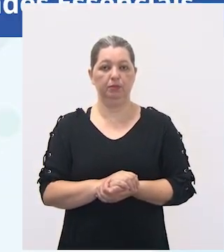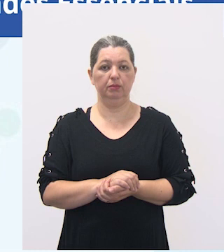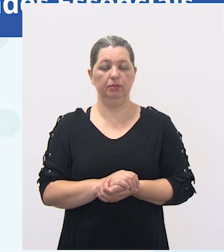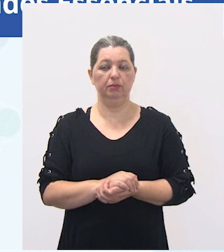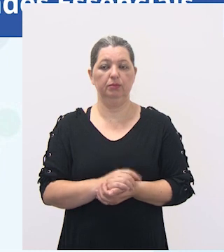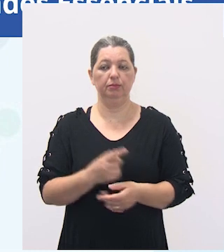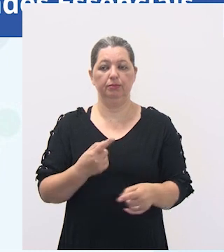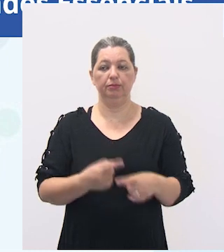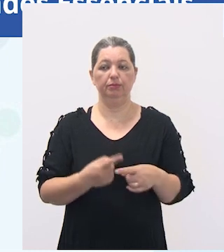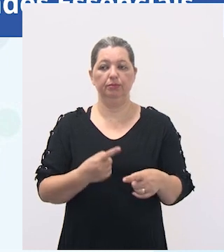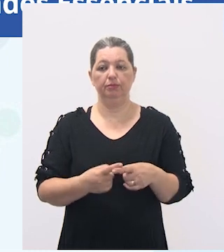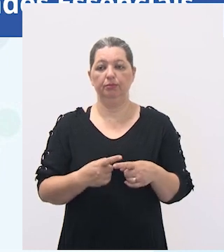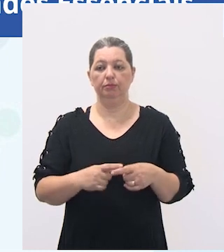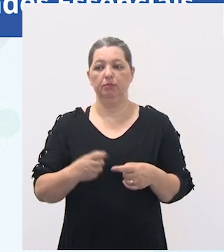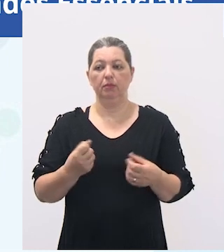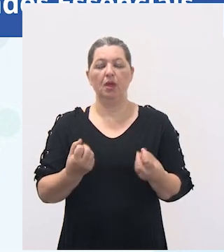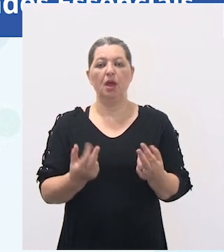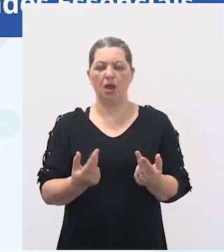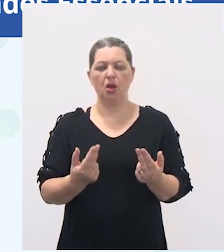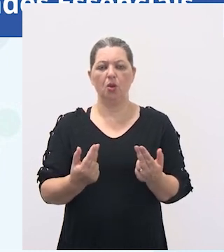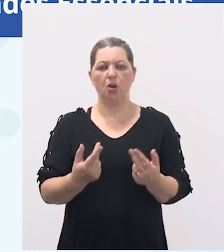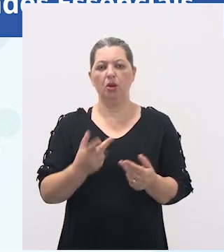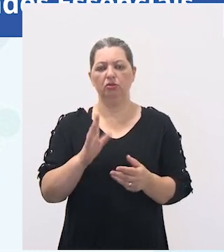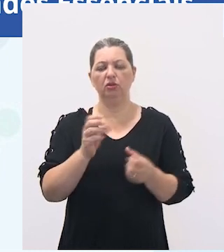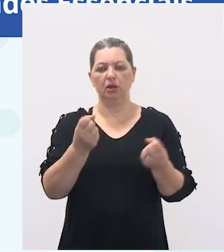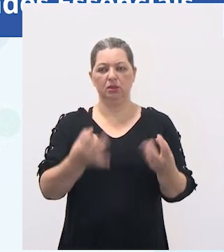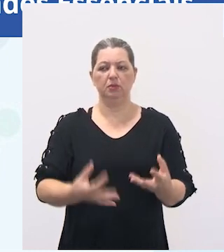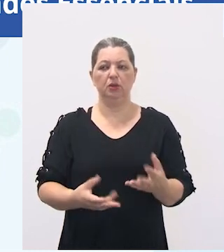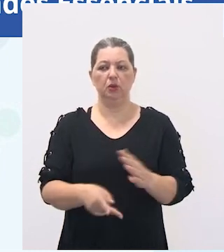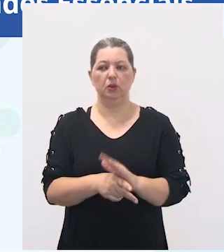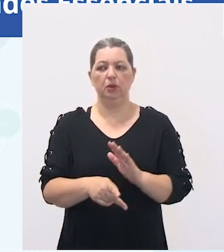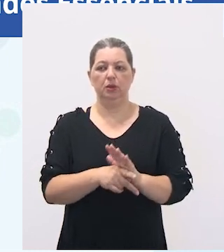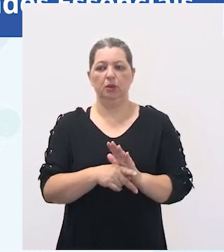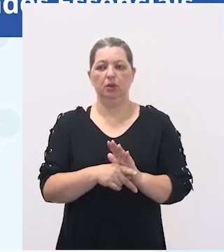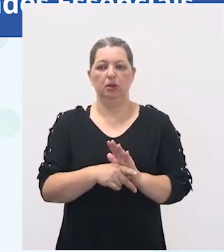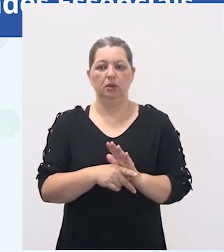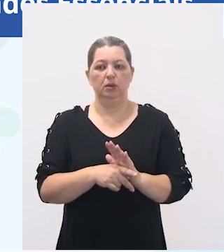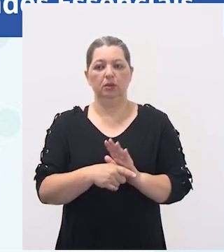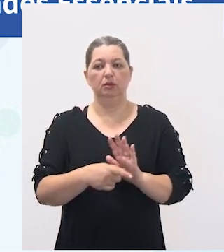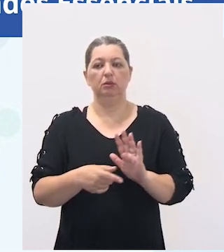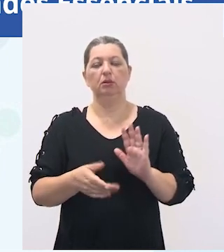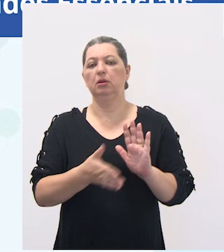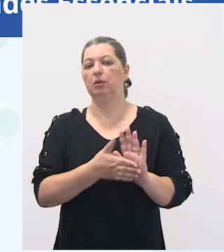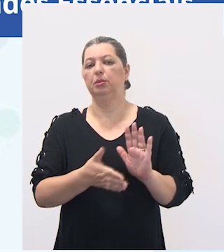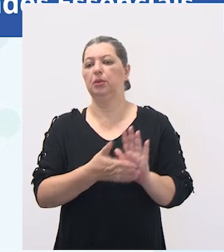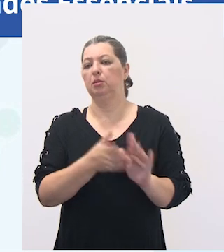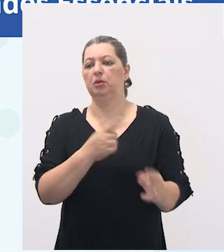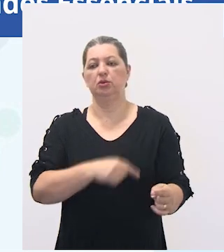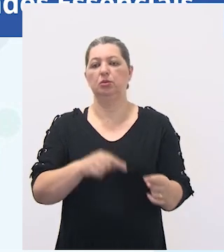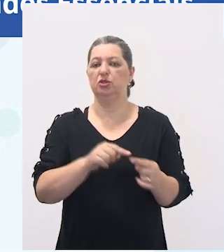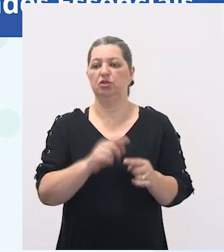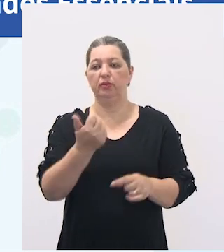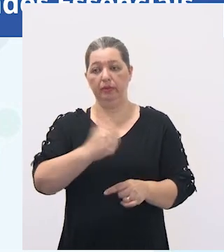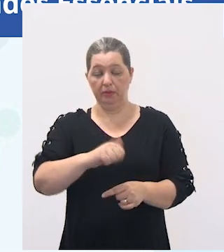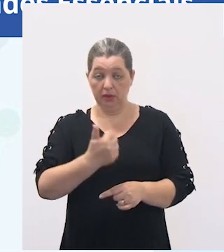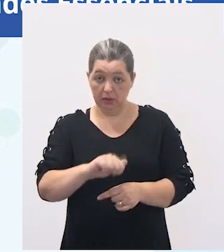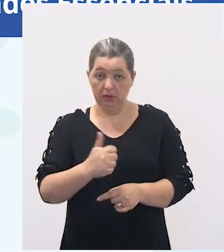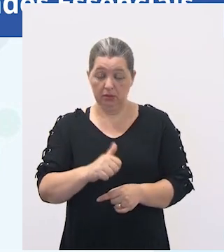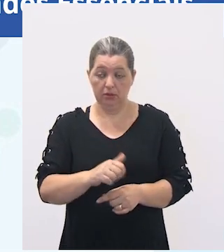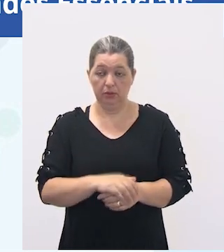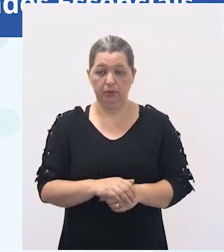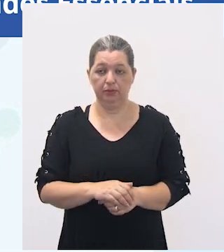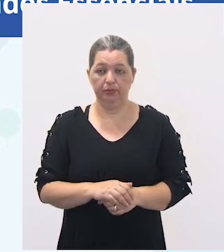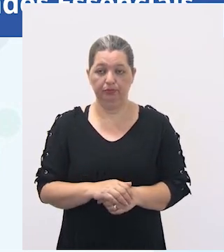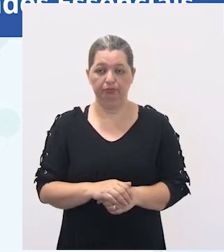Então, como o Caetano já falou, qual é o propósito, então, desse ano, nós falarmos de avaliação externa,